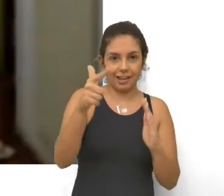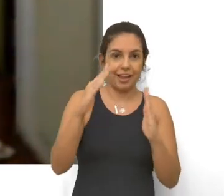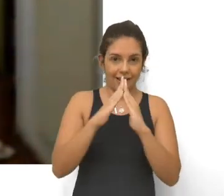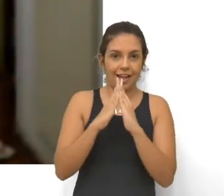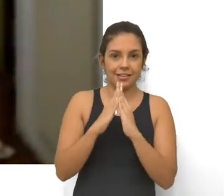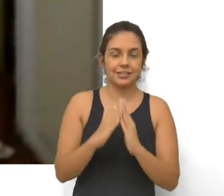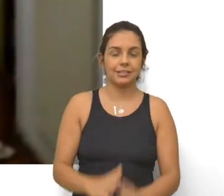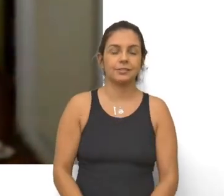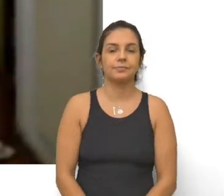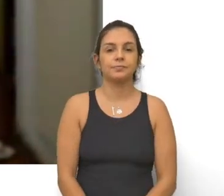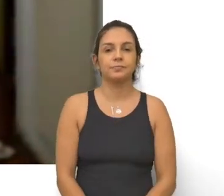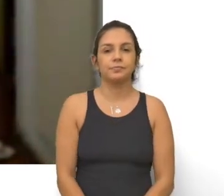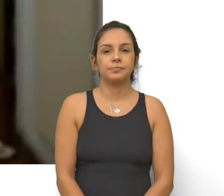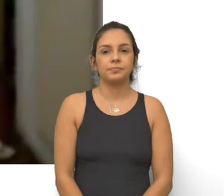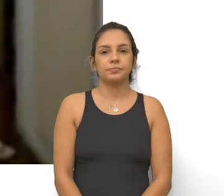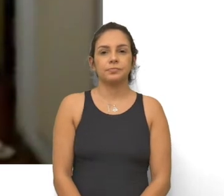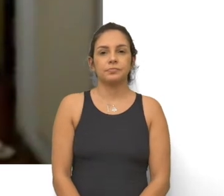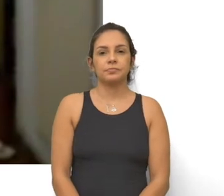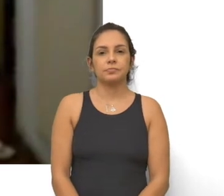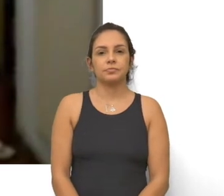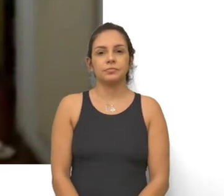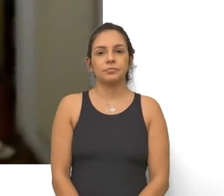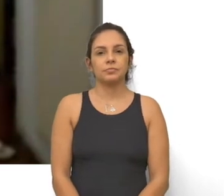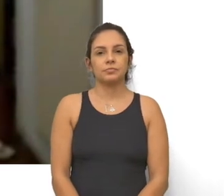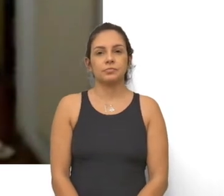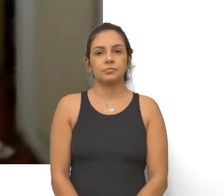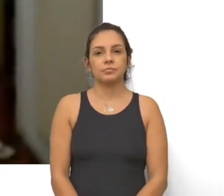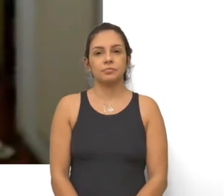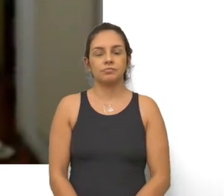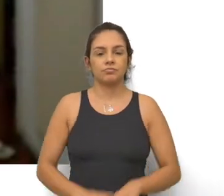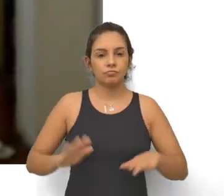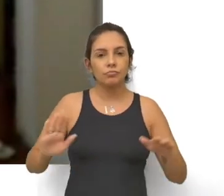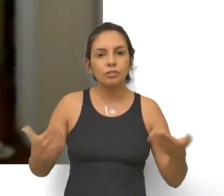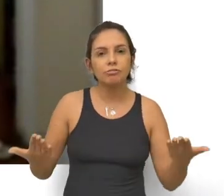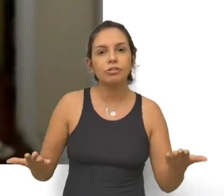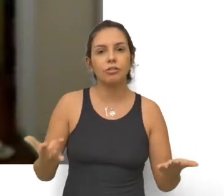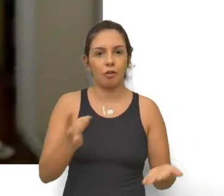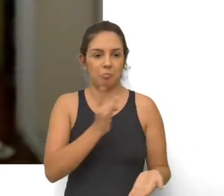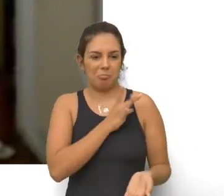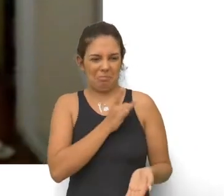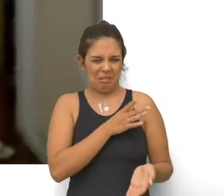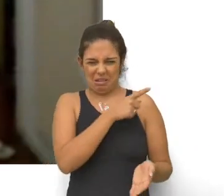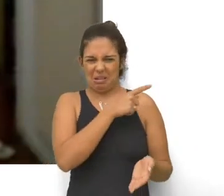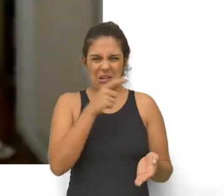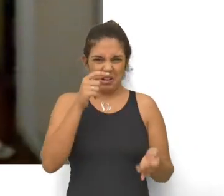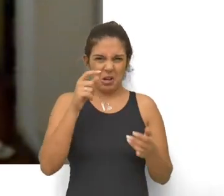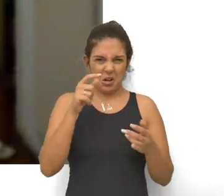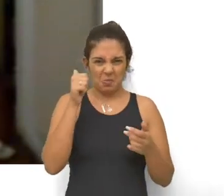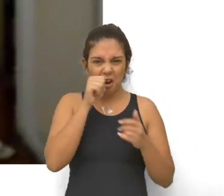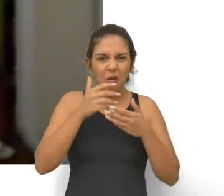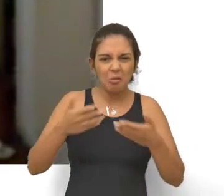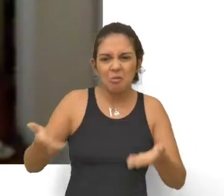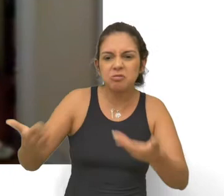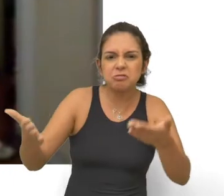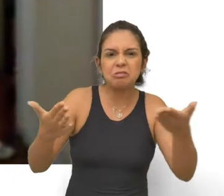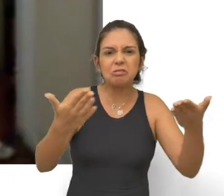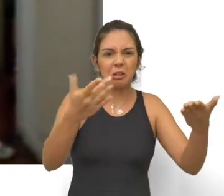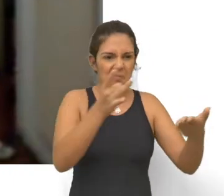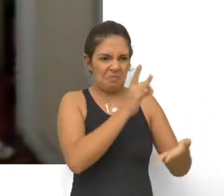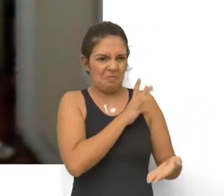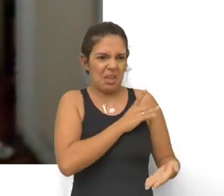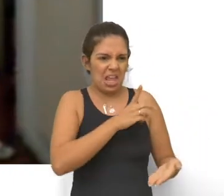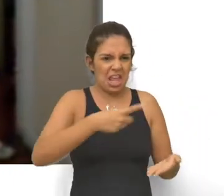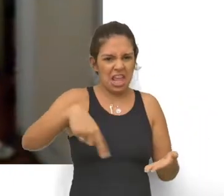casa de ninguém. Então, esse incentivo ao medo, a fazer um voto